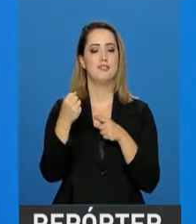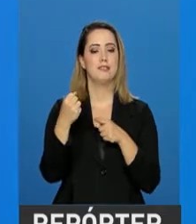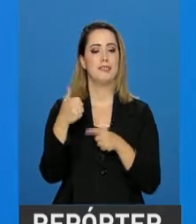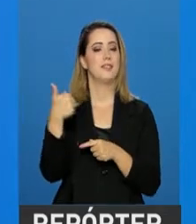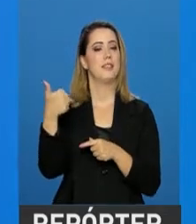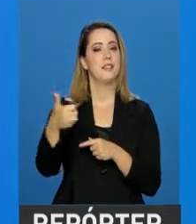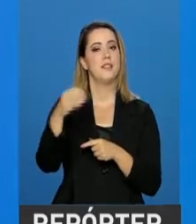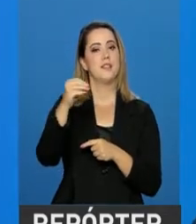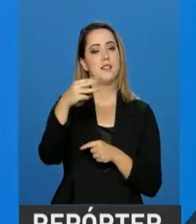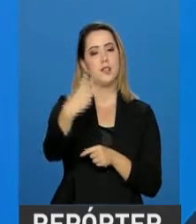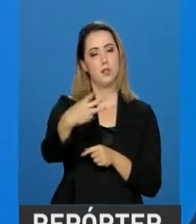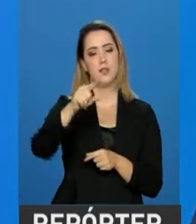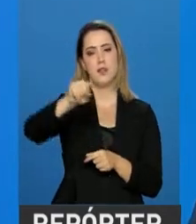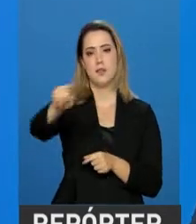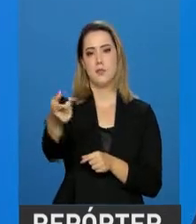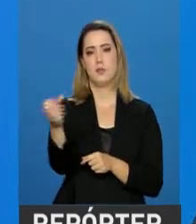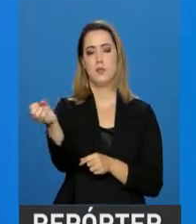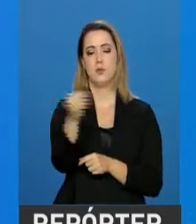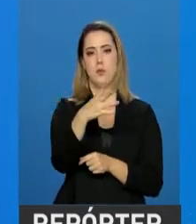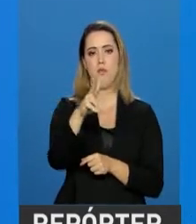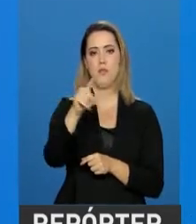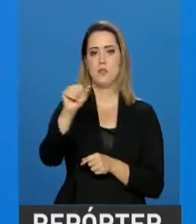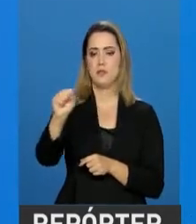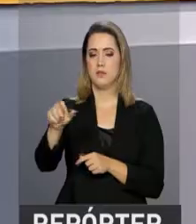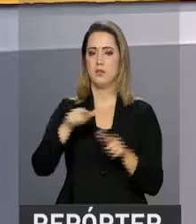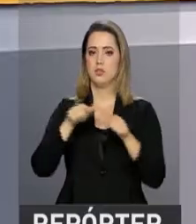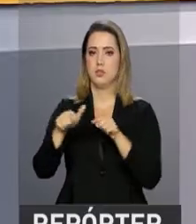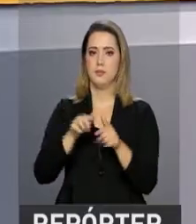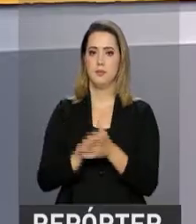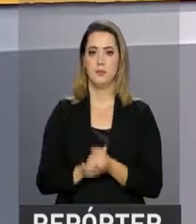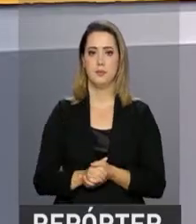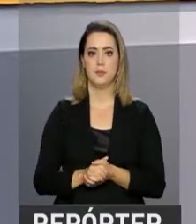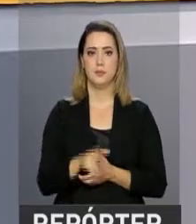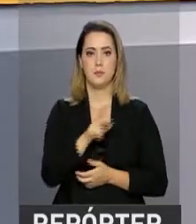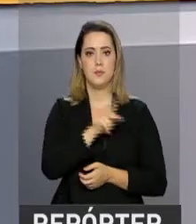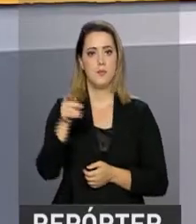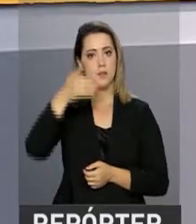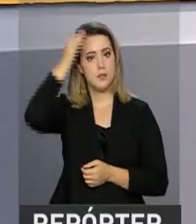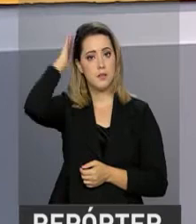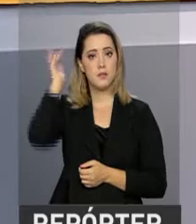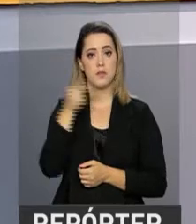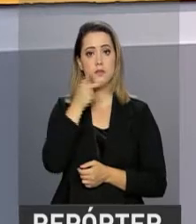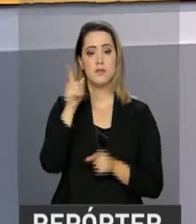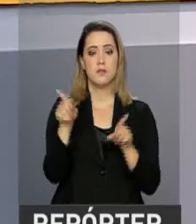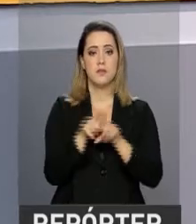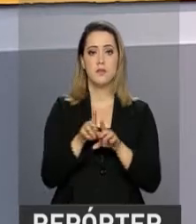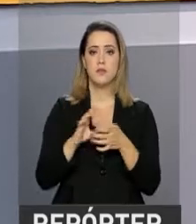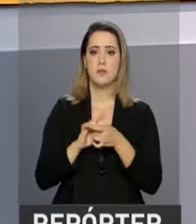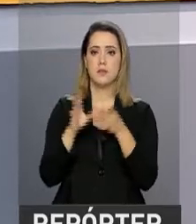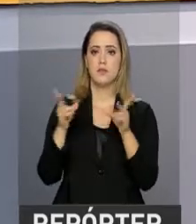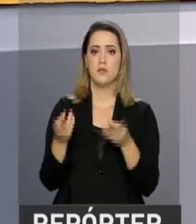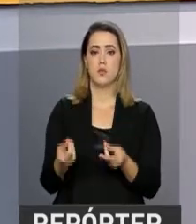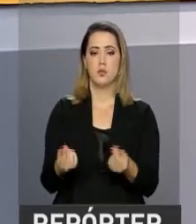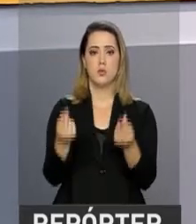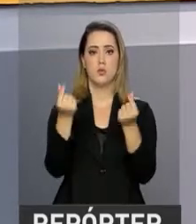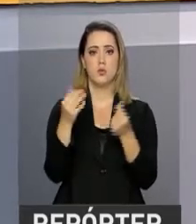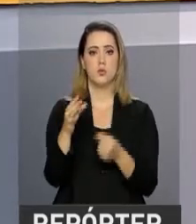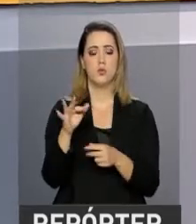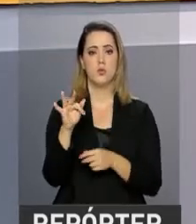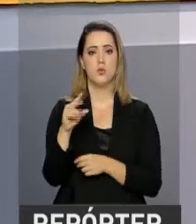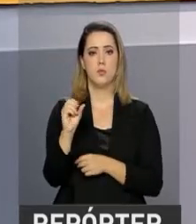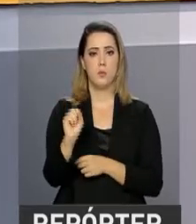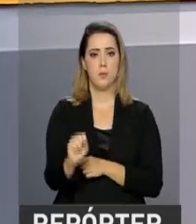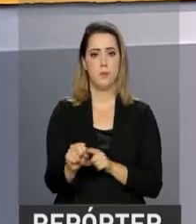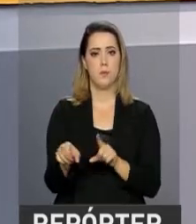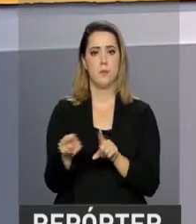103 mil postos de trabalho positivo que o presidente michel temer disse que além da liberação dos saques das